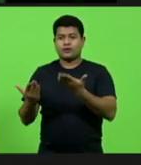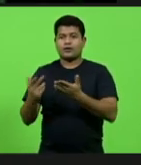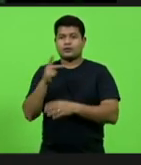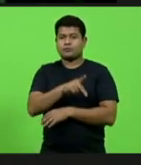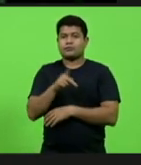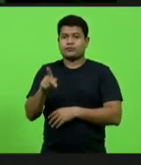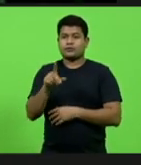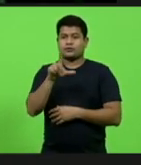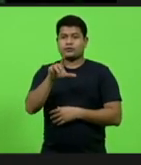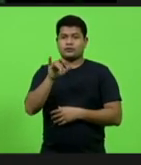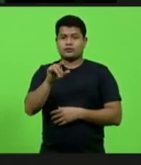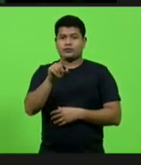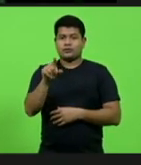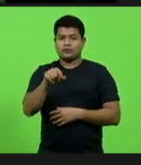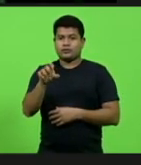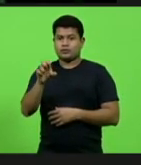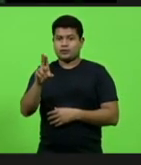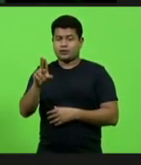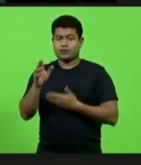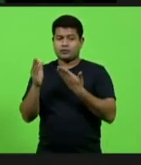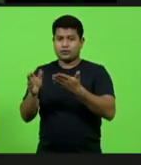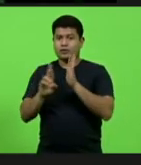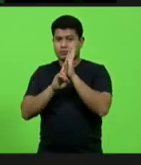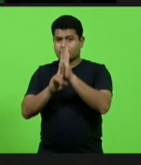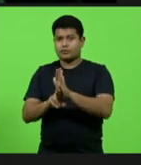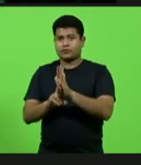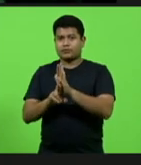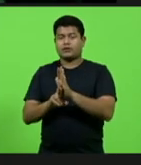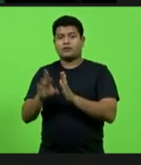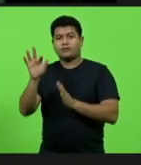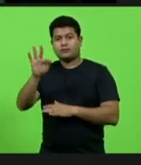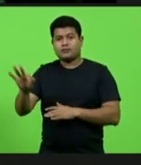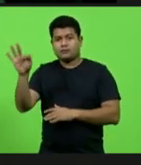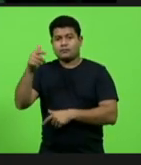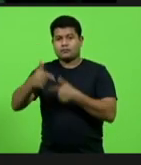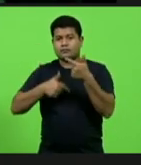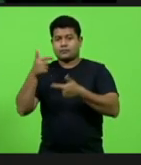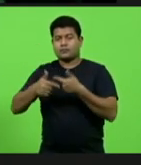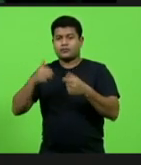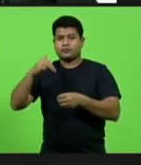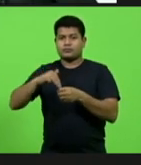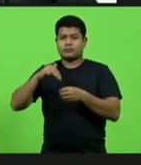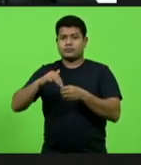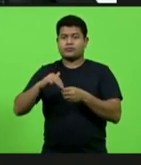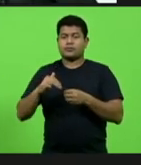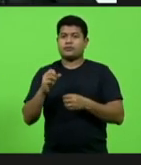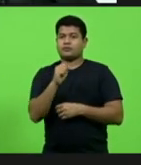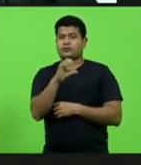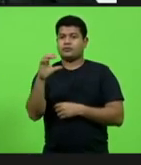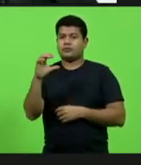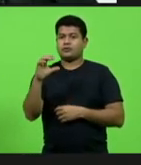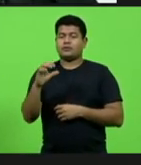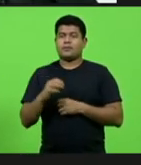representando a Federação dos Trabalhadores Municipais de Santa Catarina. Professor Liseu.